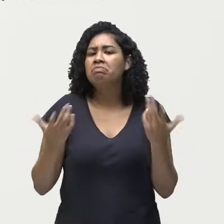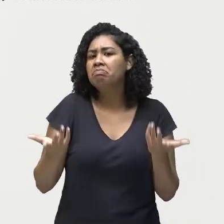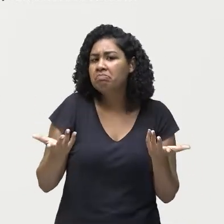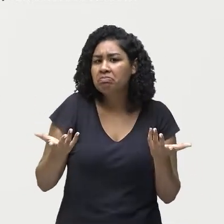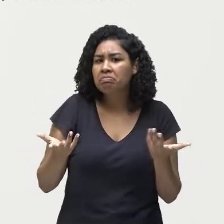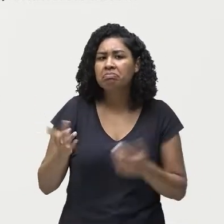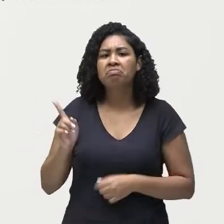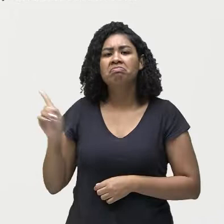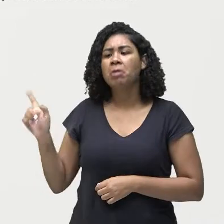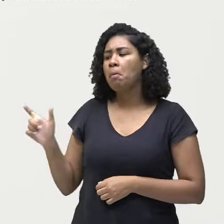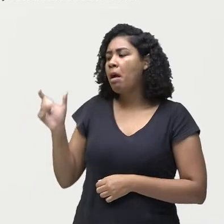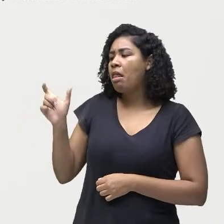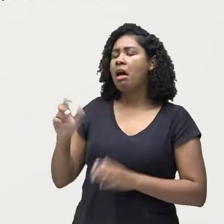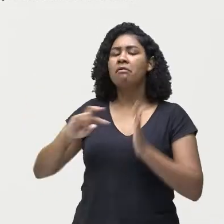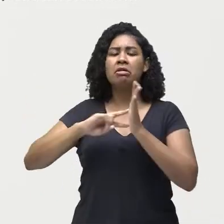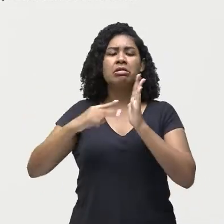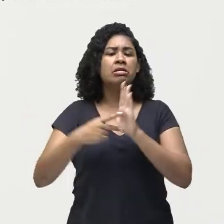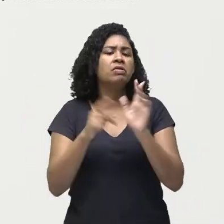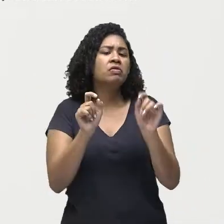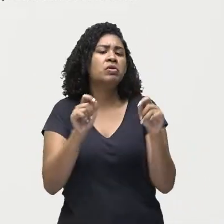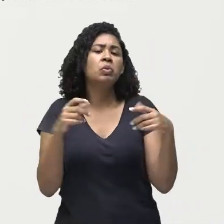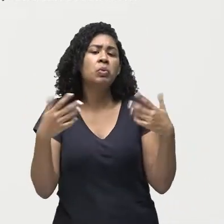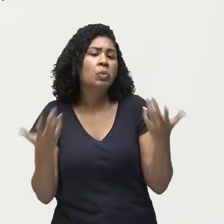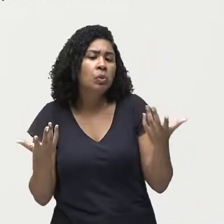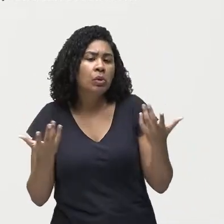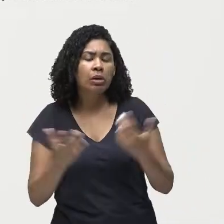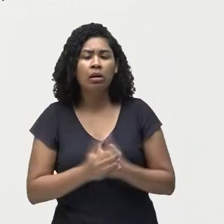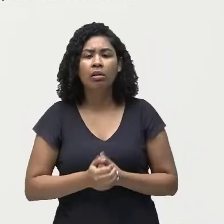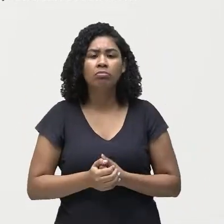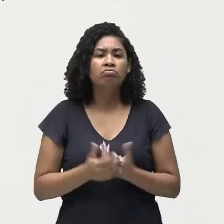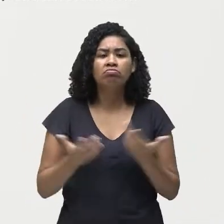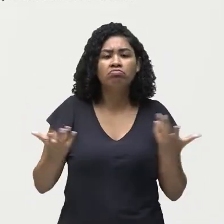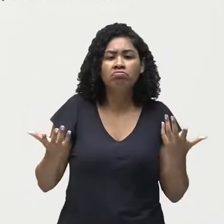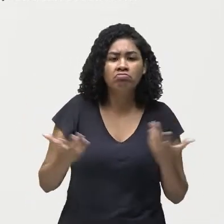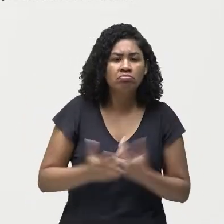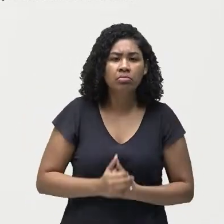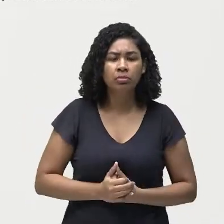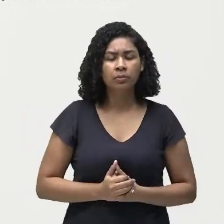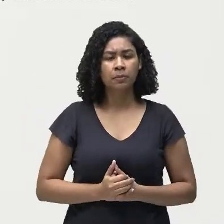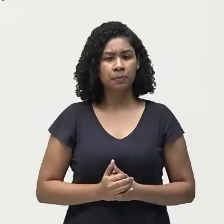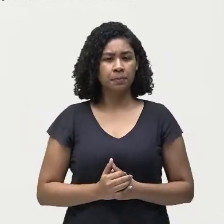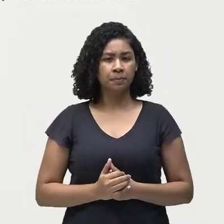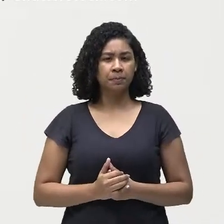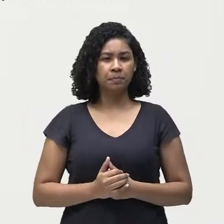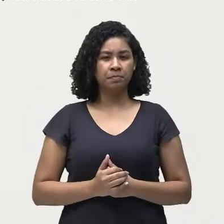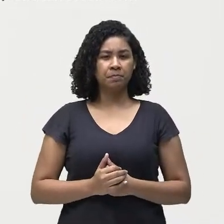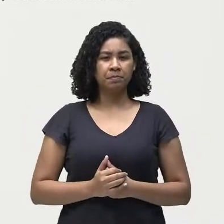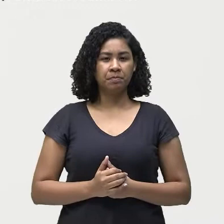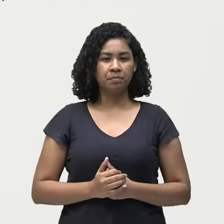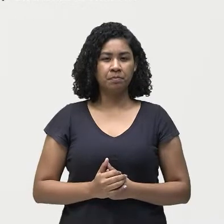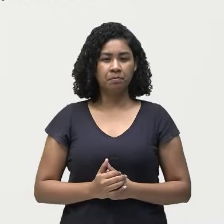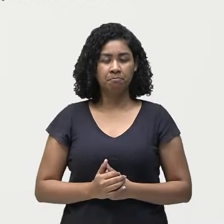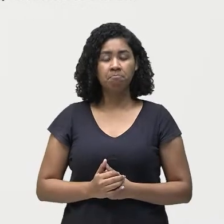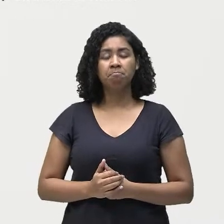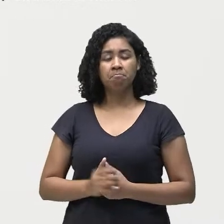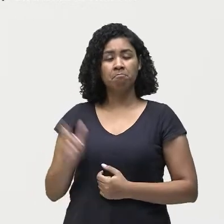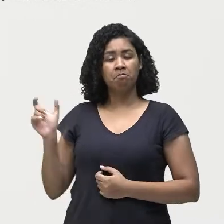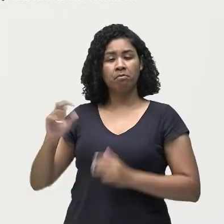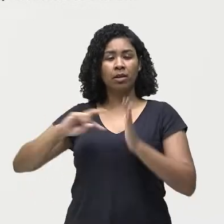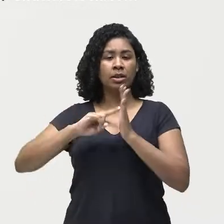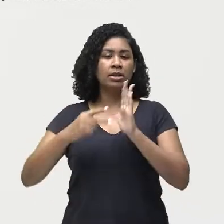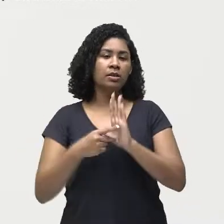is entretenimento? O que é isso aqui? O que significa entretenimento? É aquilo que eu faço para